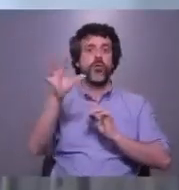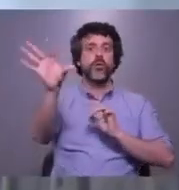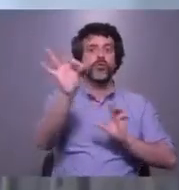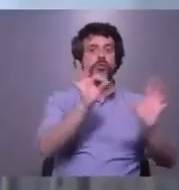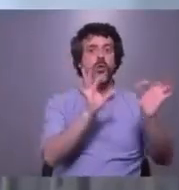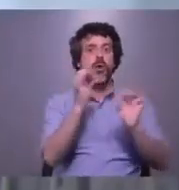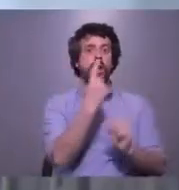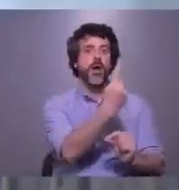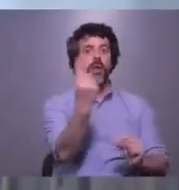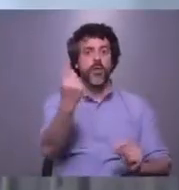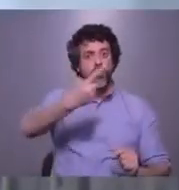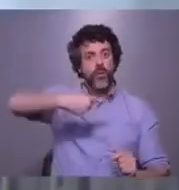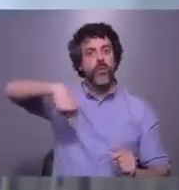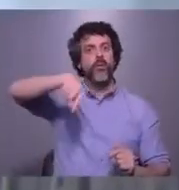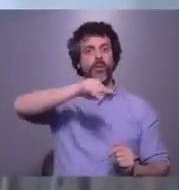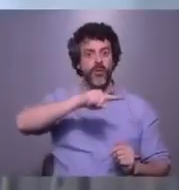o encontro com ele.